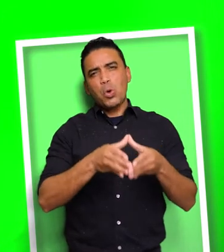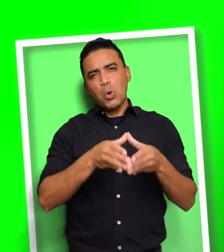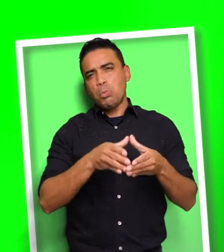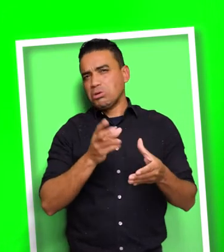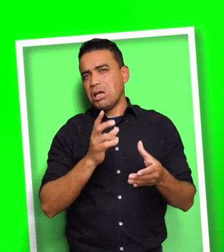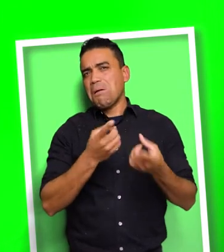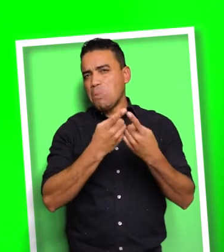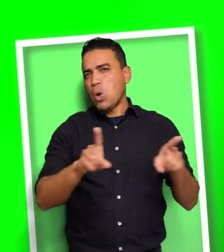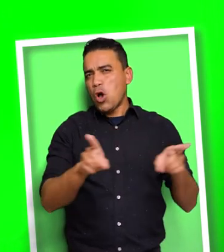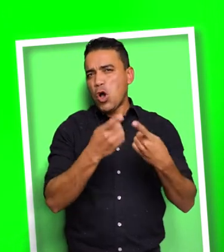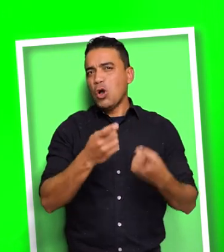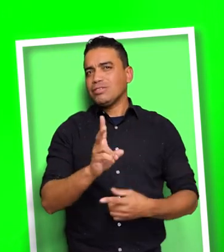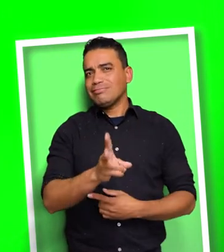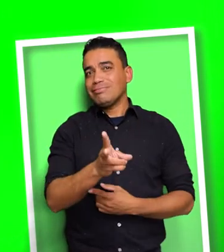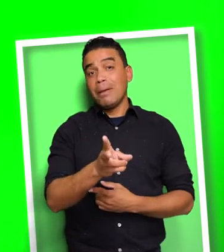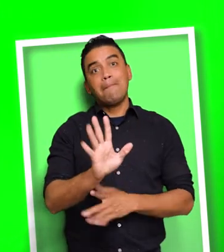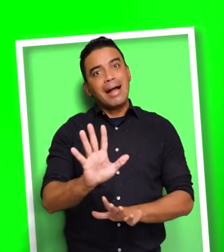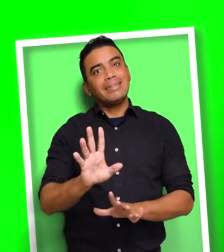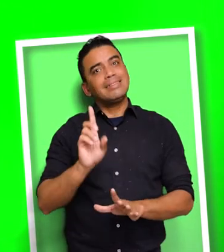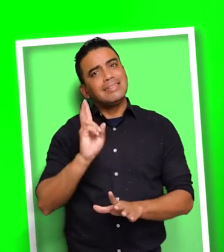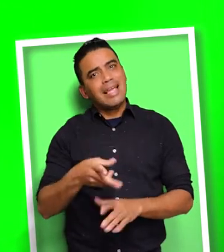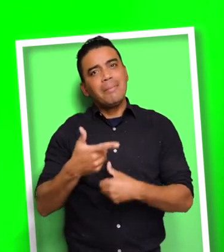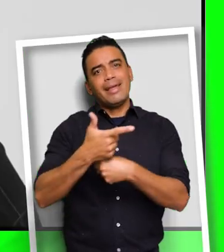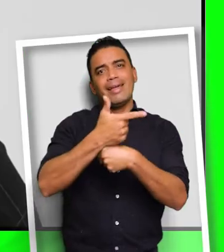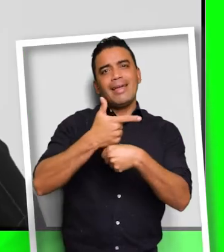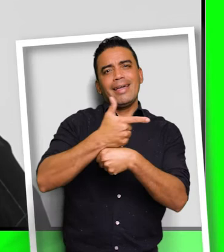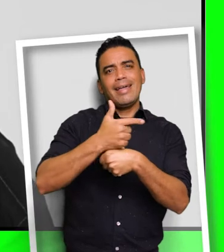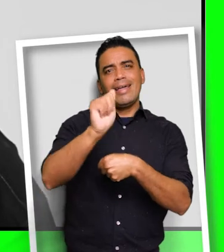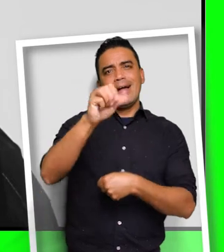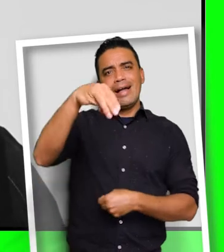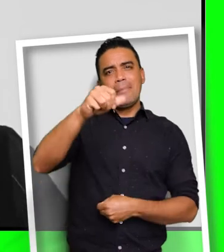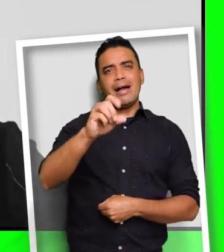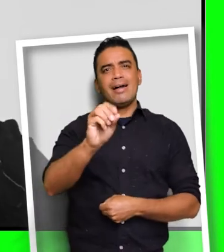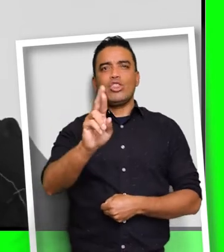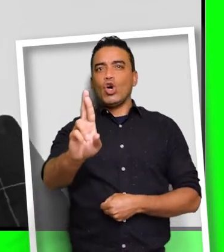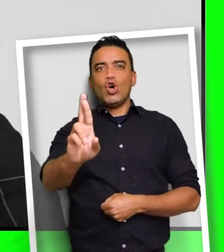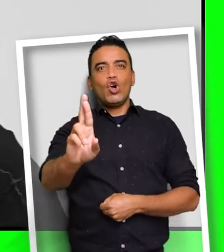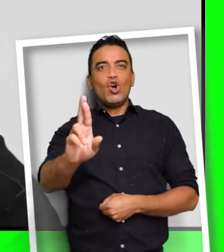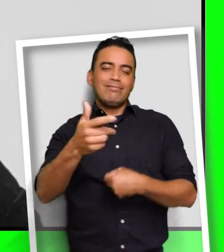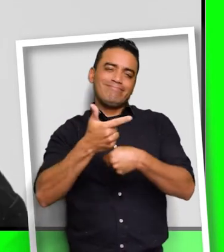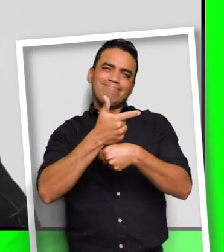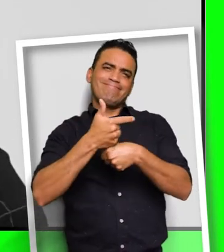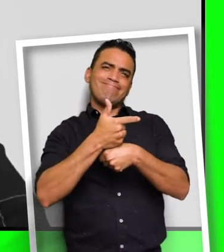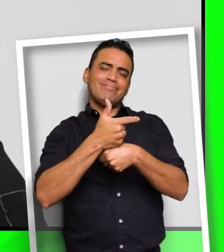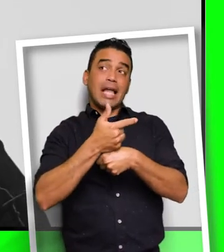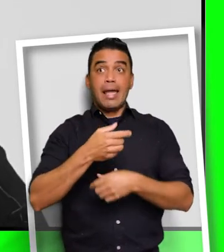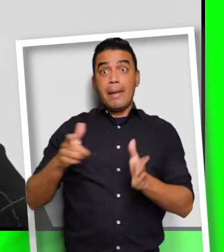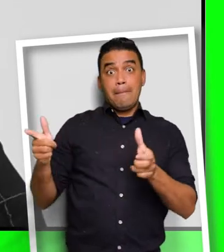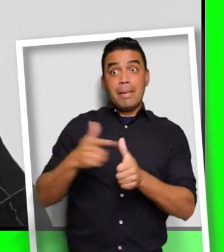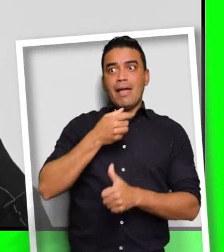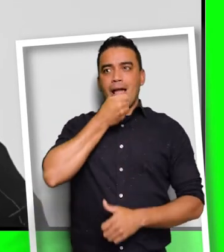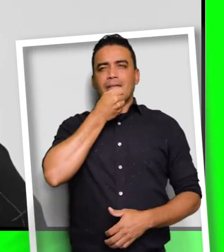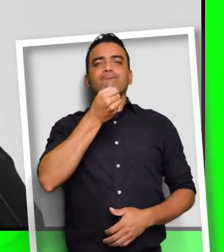foi uma coisa muito amadora. Pela primeira vez eu pegava o microfone e eu era uma espécie de, né,